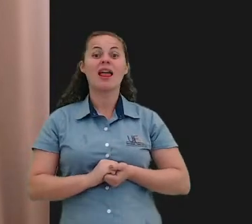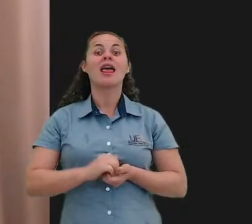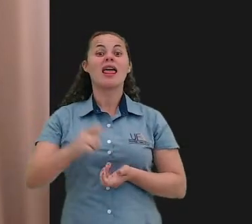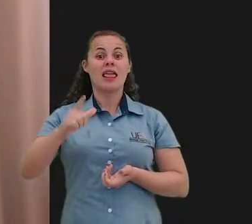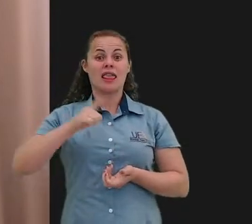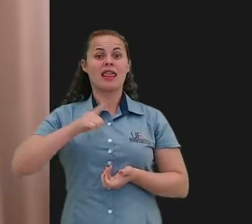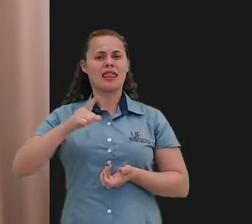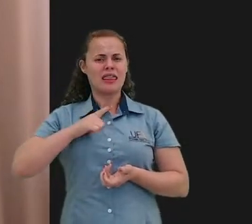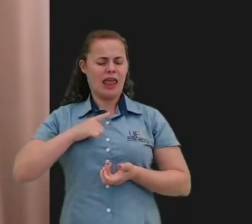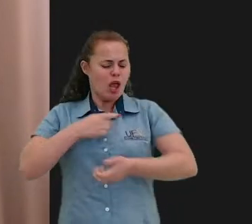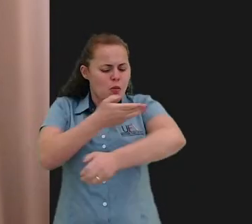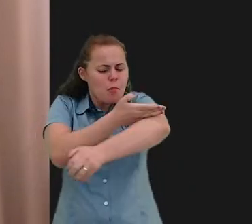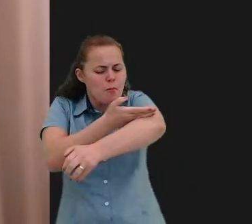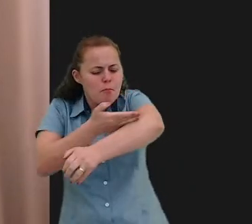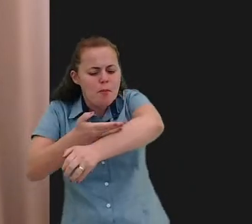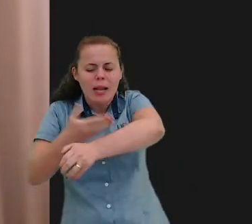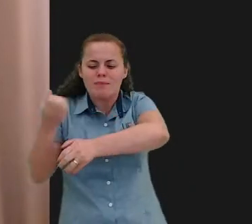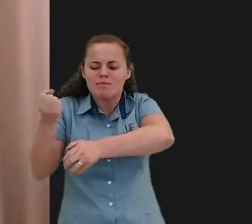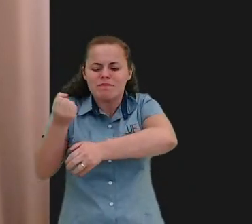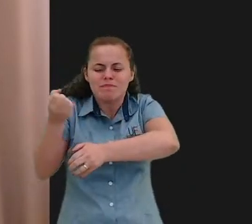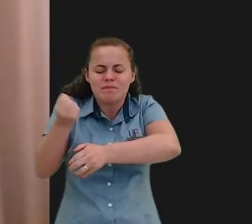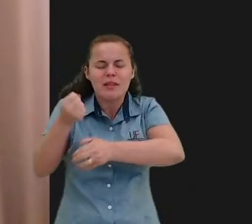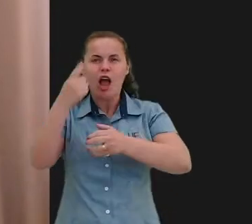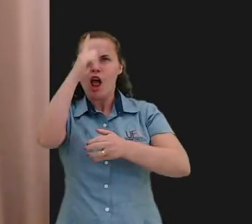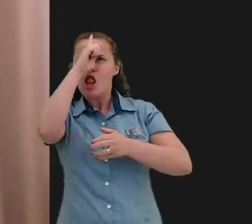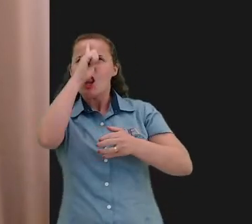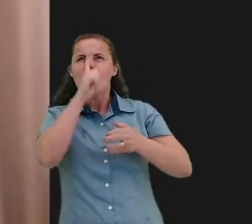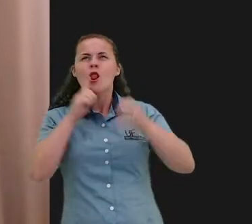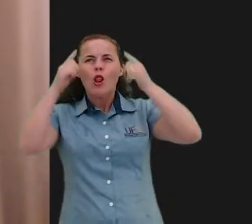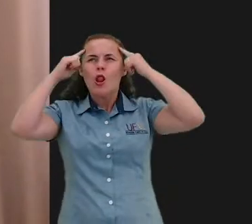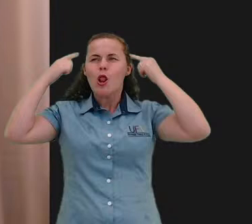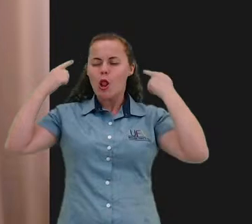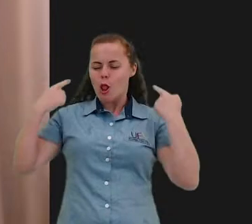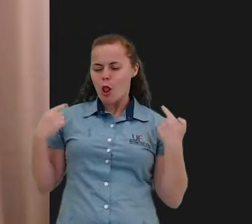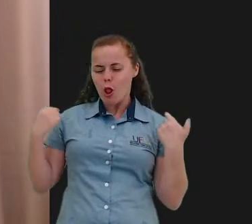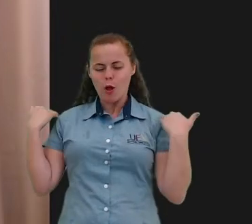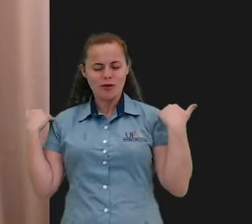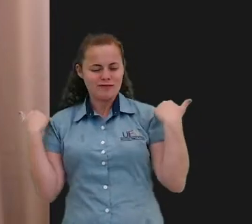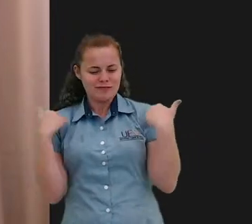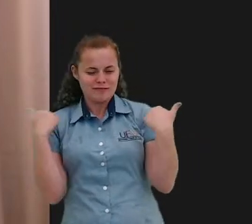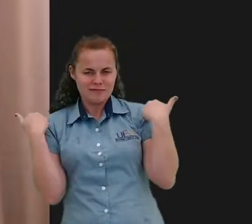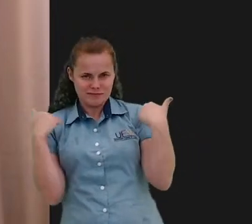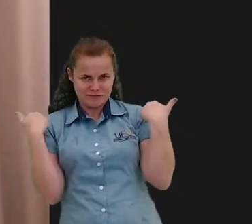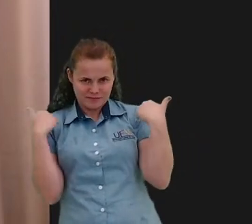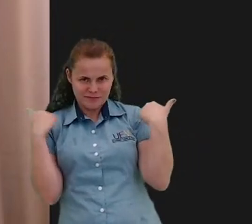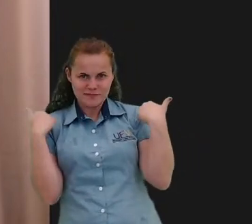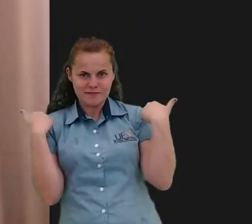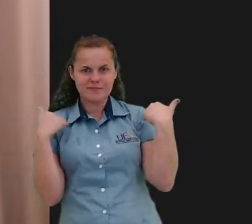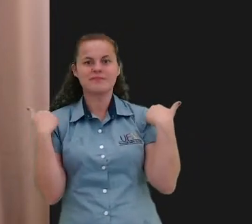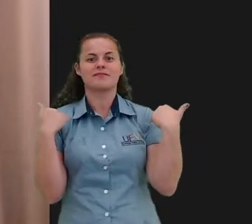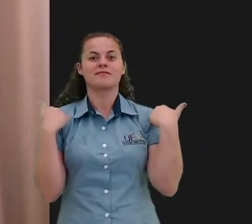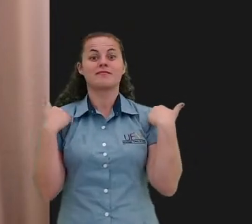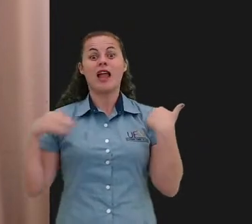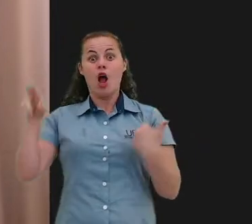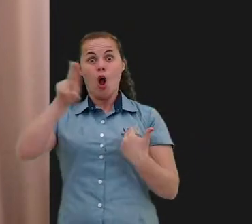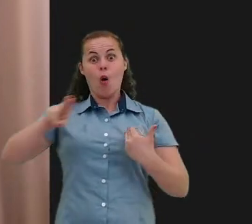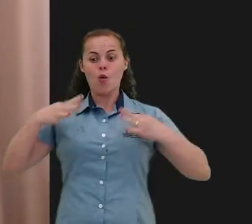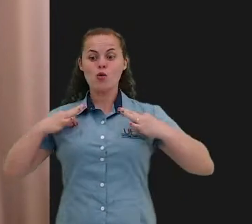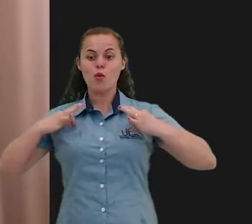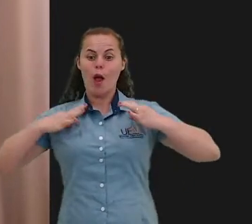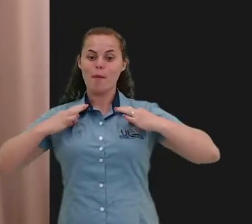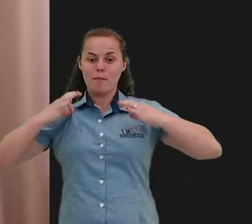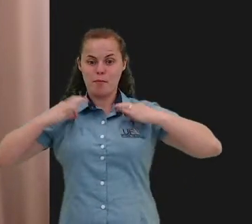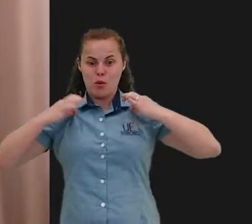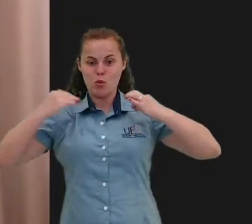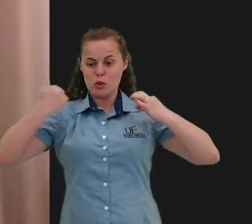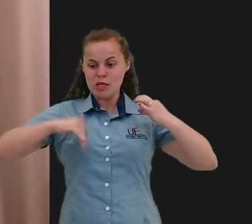olhos claros, cabelo loiro e levemente cacheado, com comprimento um pouco abaixo do ombro, uso uma blusa de linha de